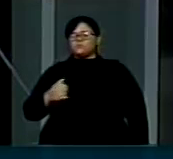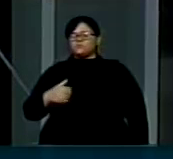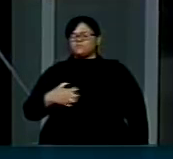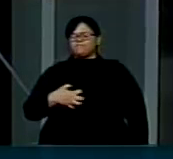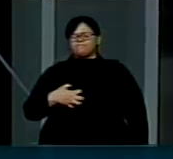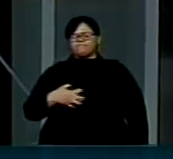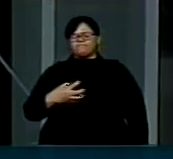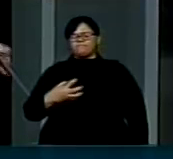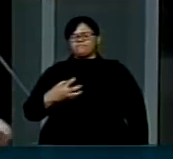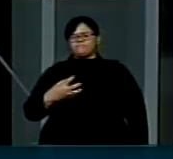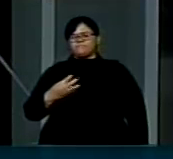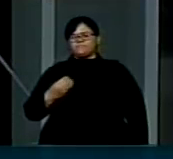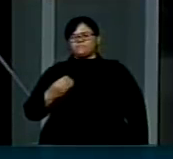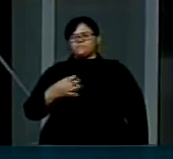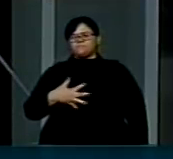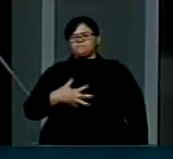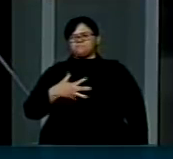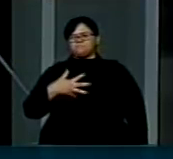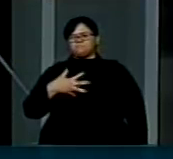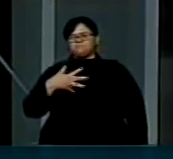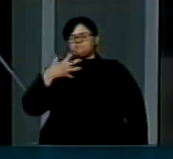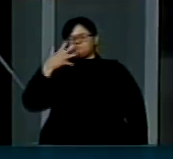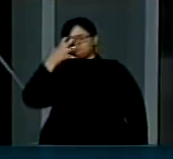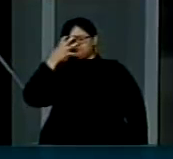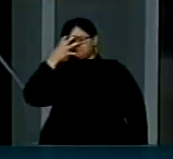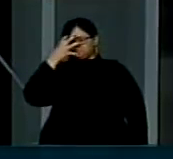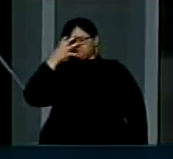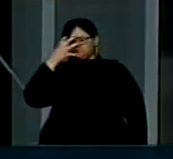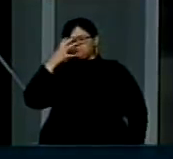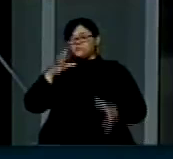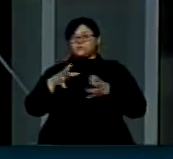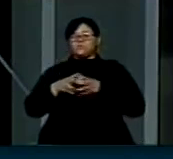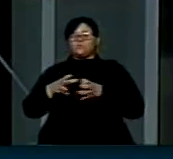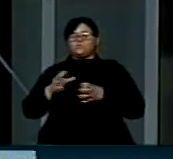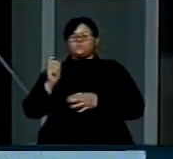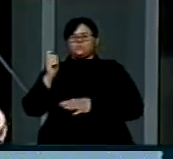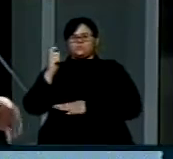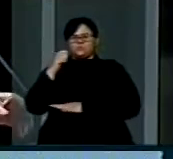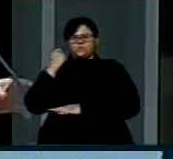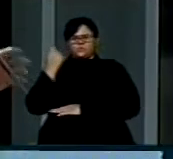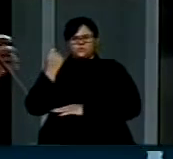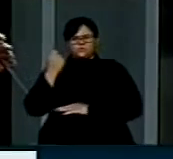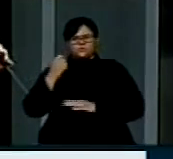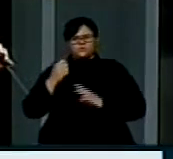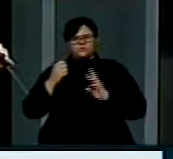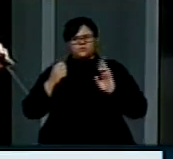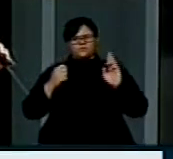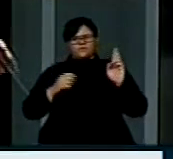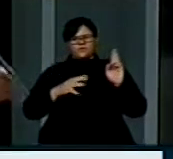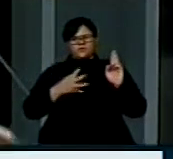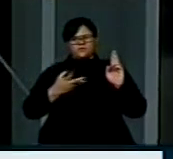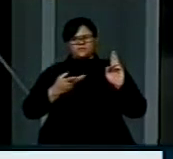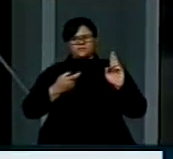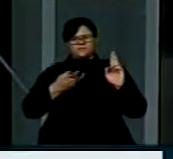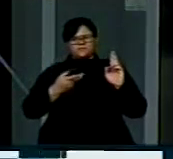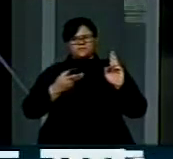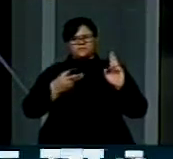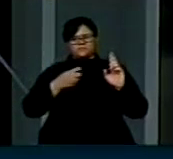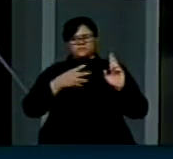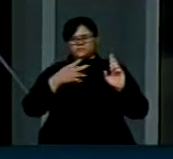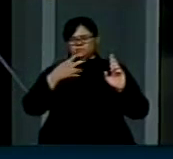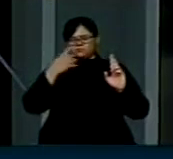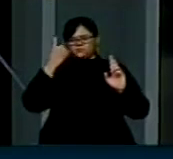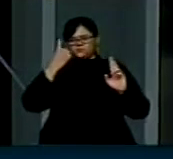orgulho da bancada do Rio Grande do Sul e uma referência de grande